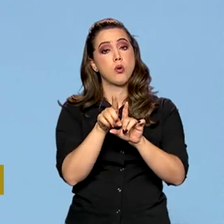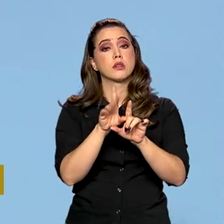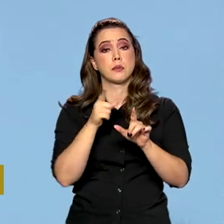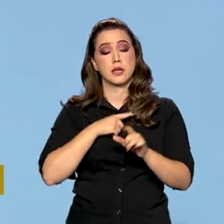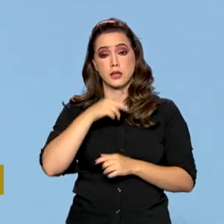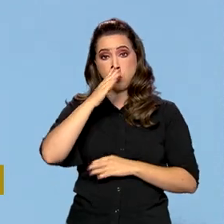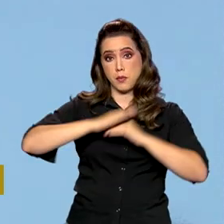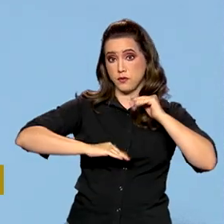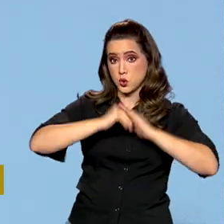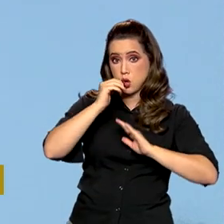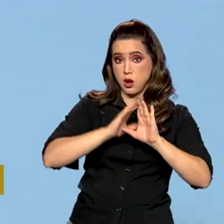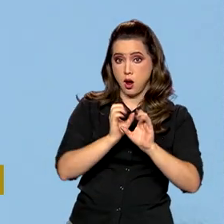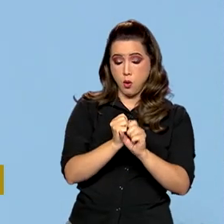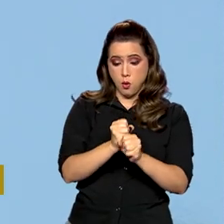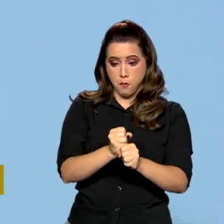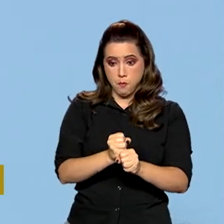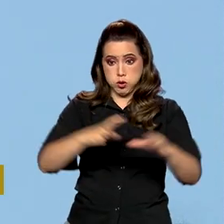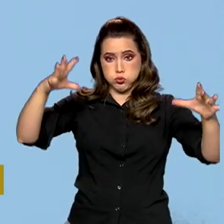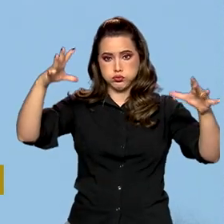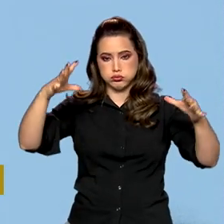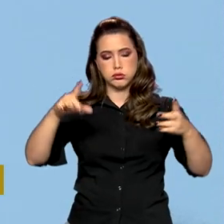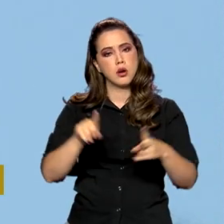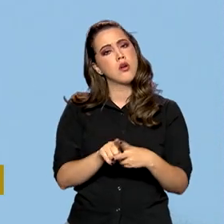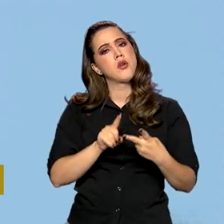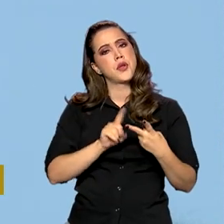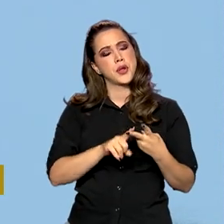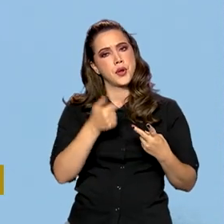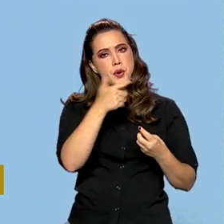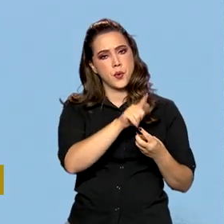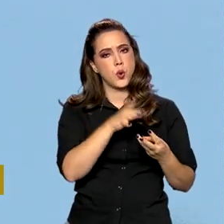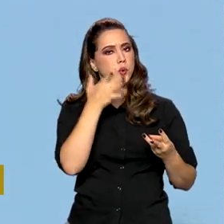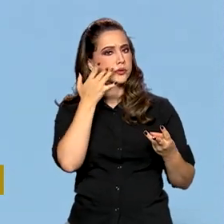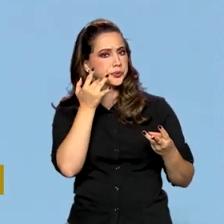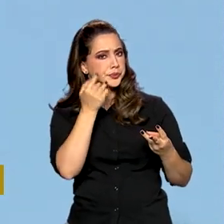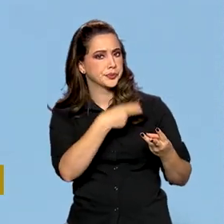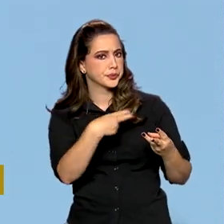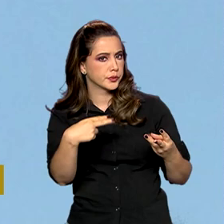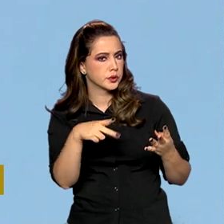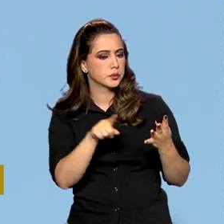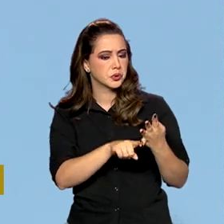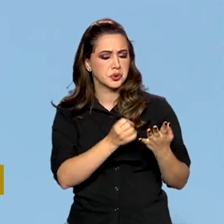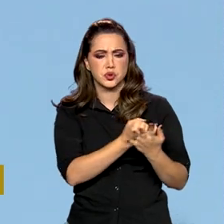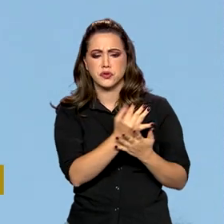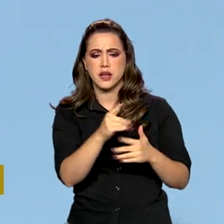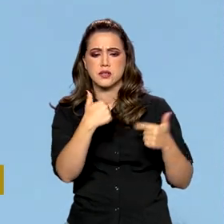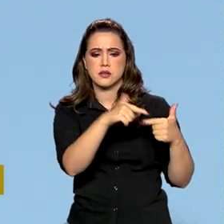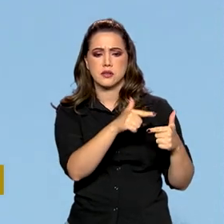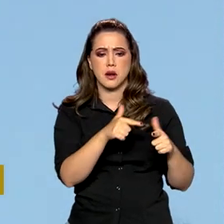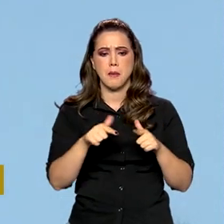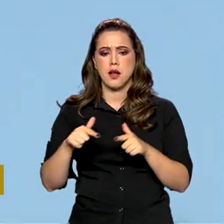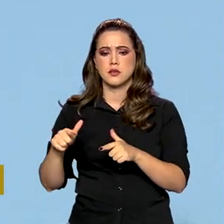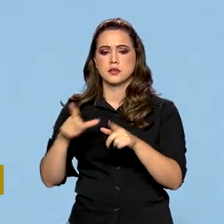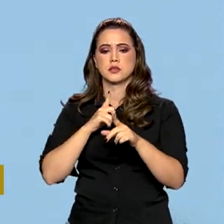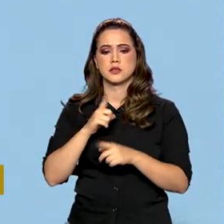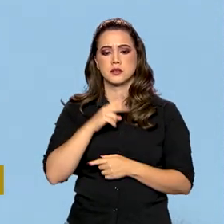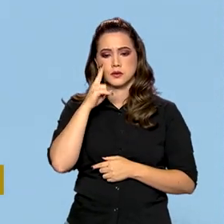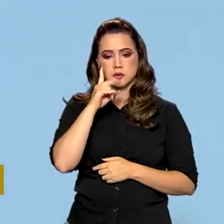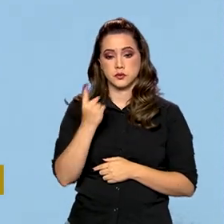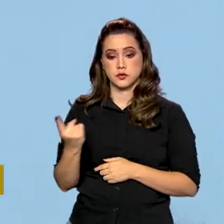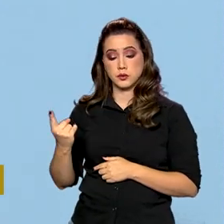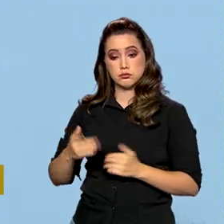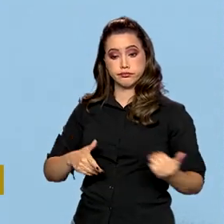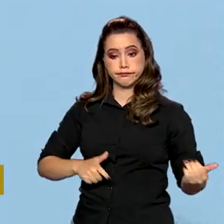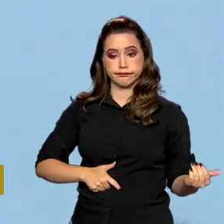temos um especialista em armamento, munição e tiro, né? E cumprem missões das mais diversas, né? Então, desde fazer